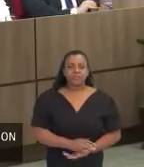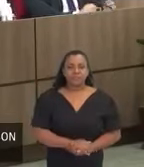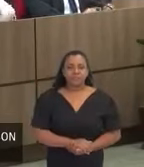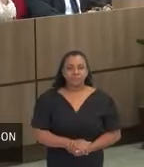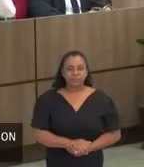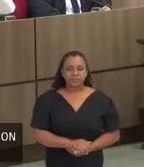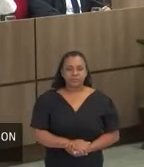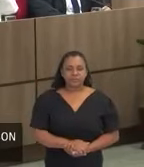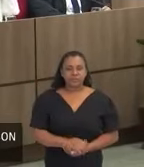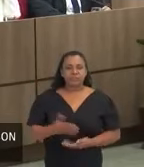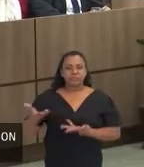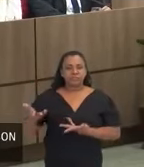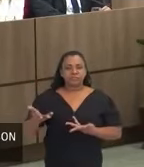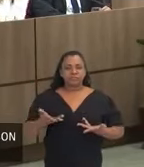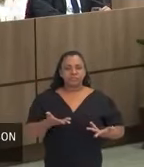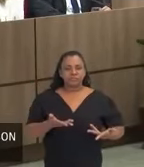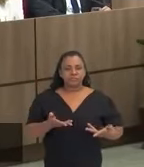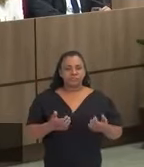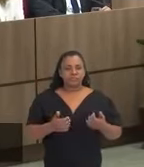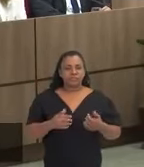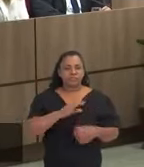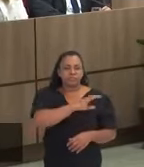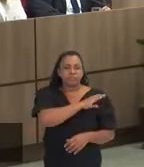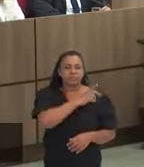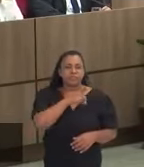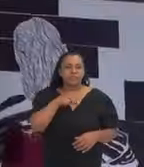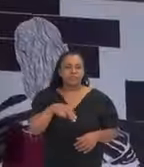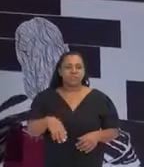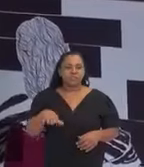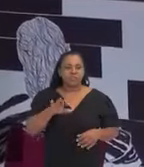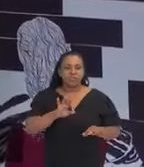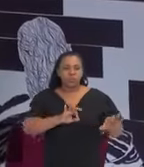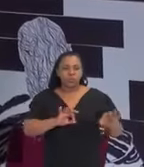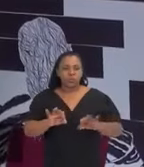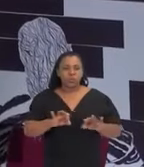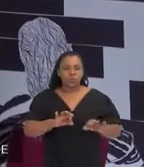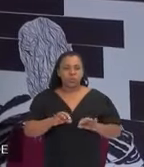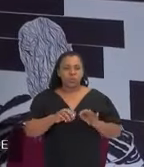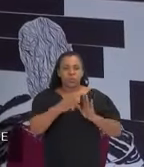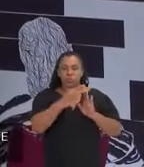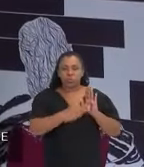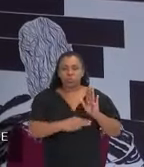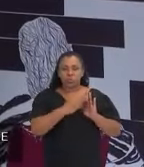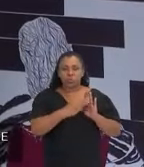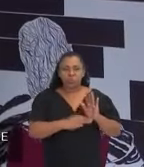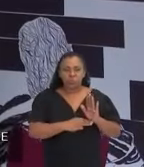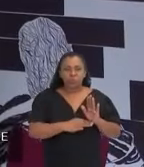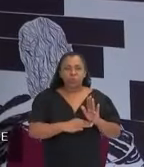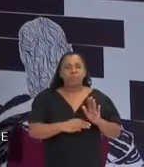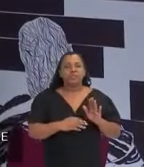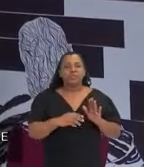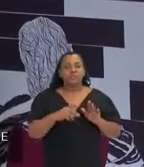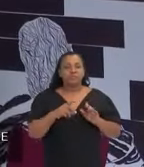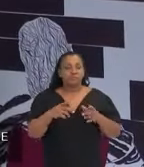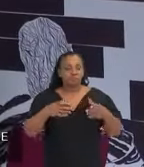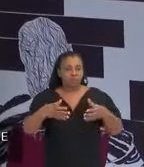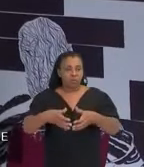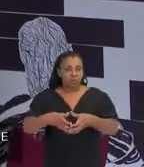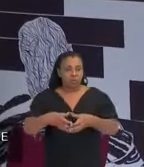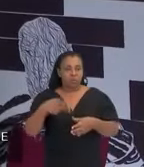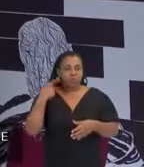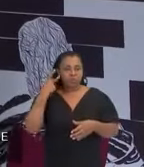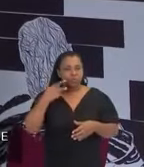Com a palavra, a Coordenadora Nacional de Articulação e Normas do Departamento de Políticas para a Juventude do Ministério do Trabalho,